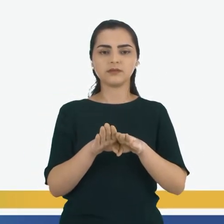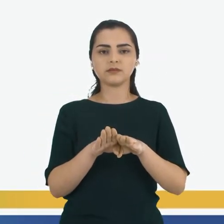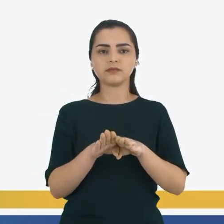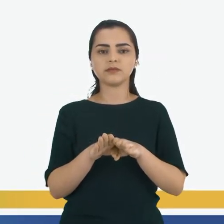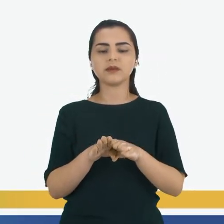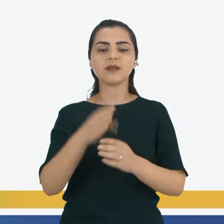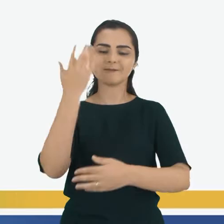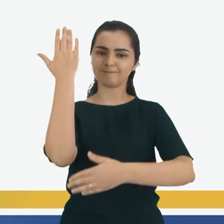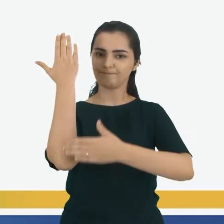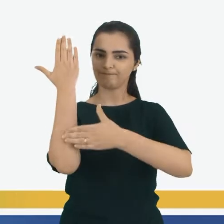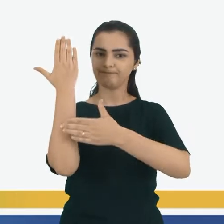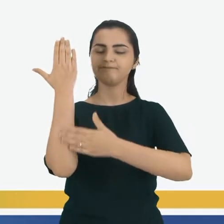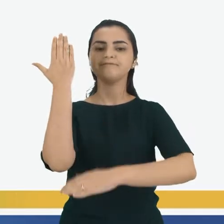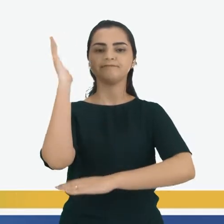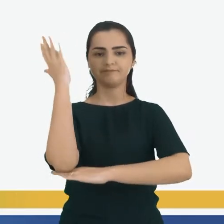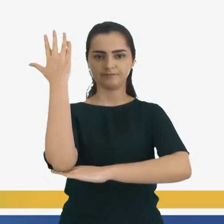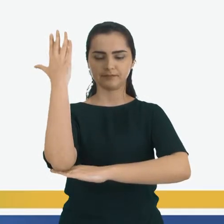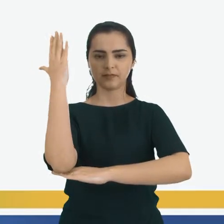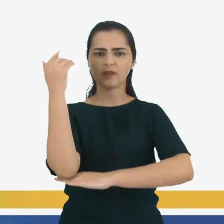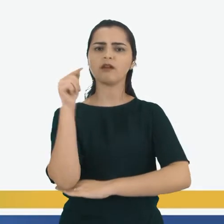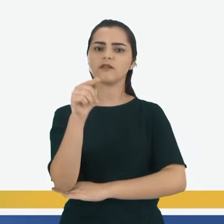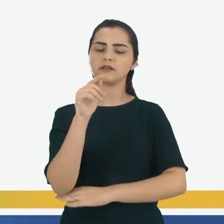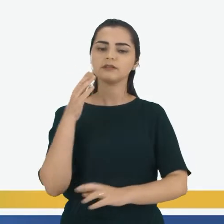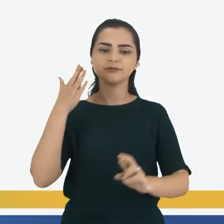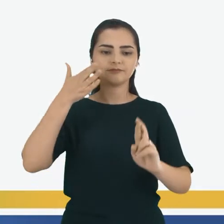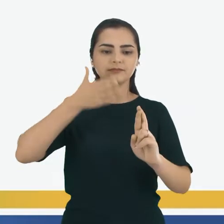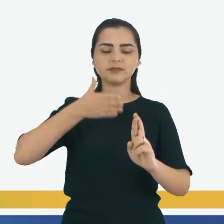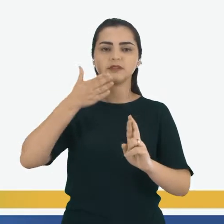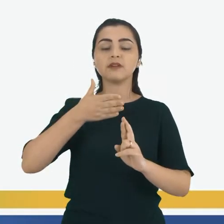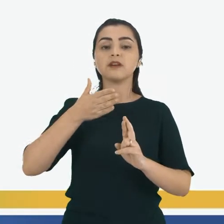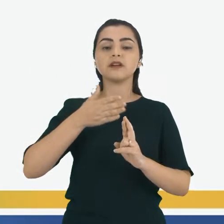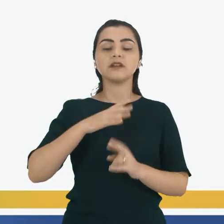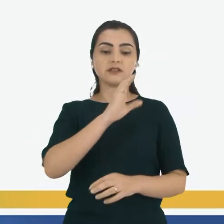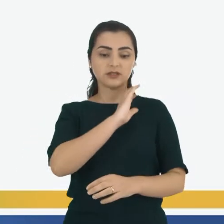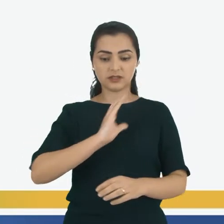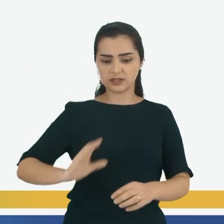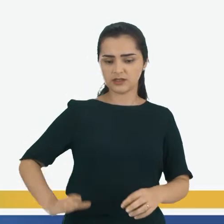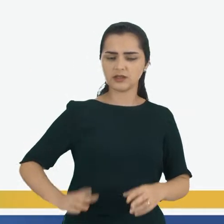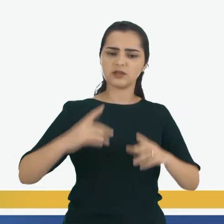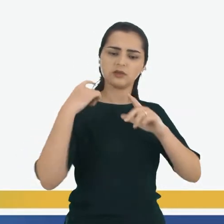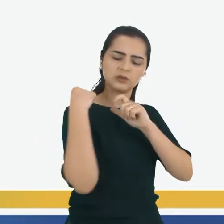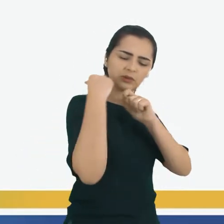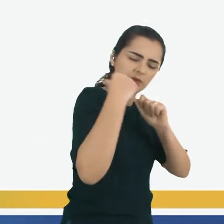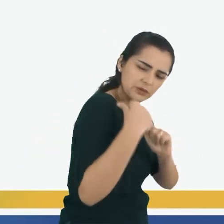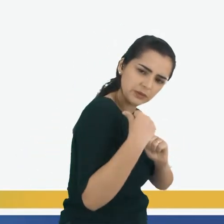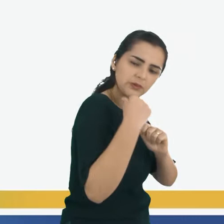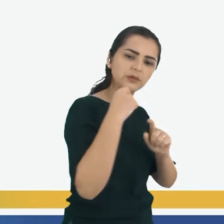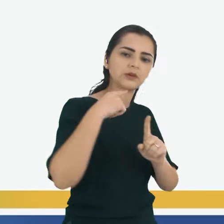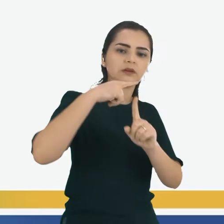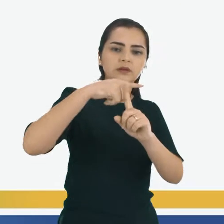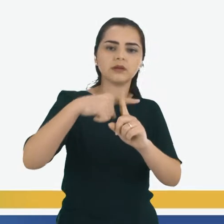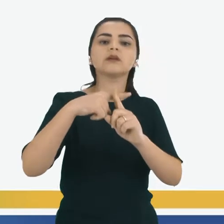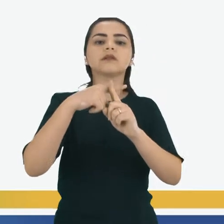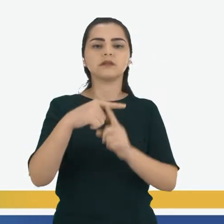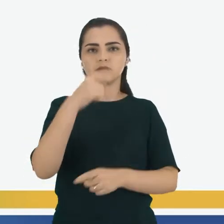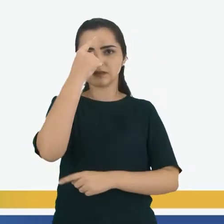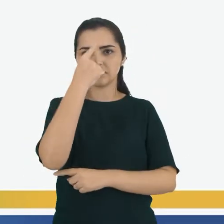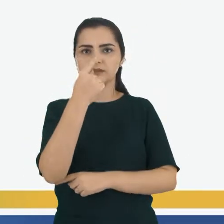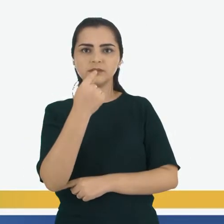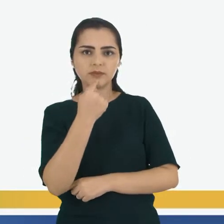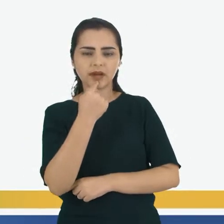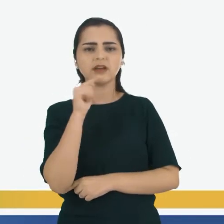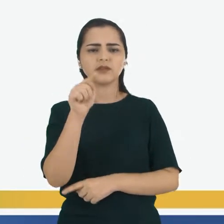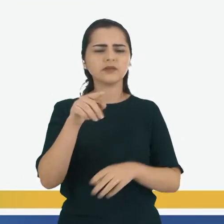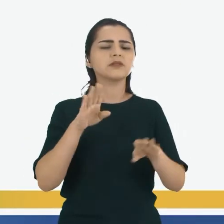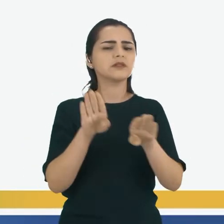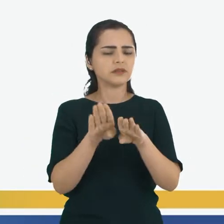em madeira, né, que você tem a representação de Cristo carregando a cruz. Essas imagens você também